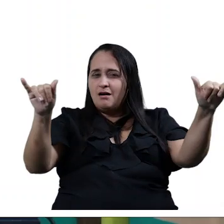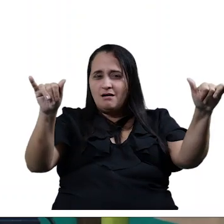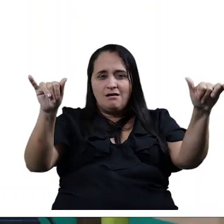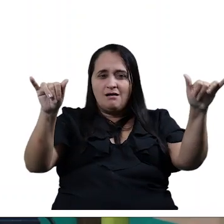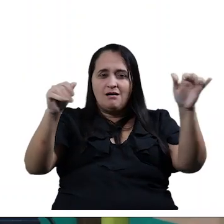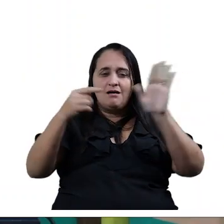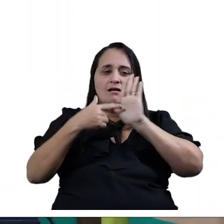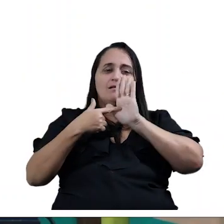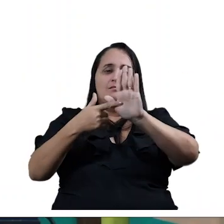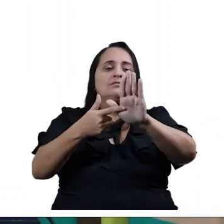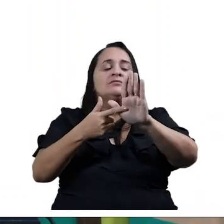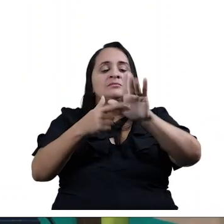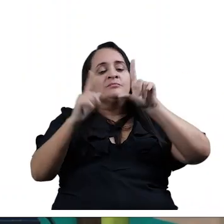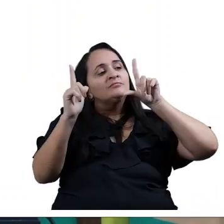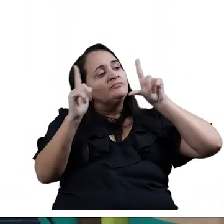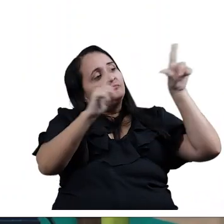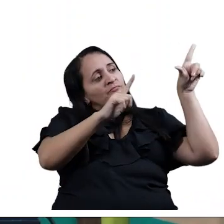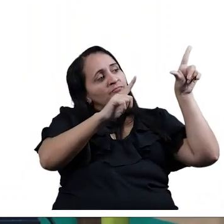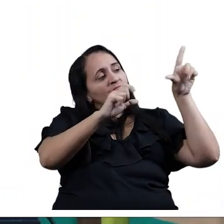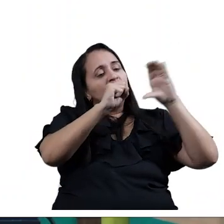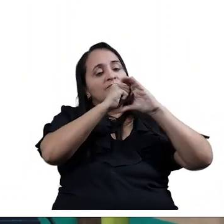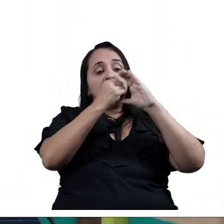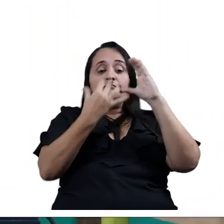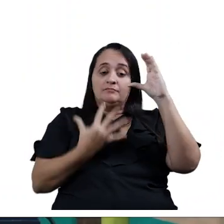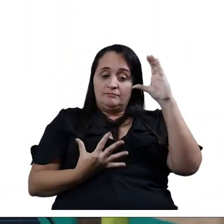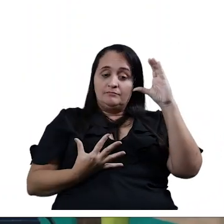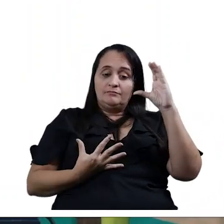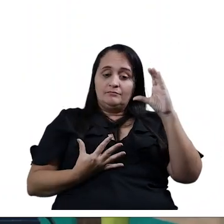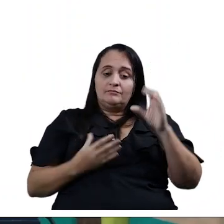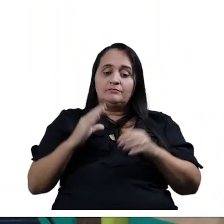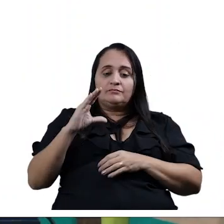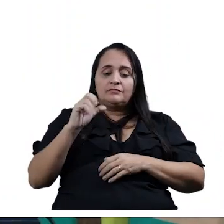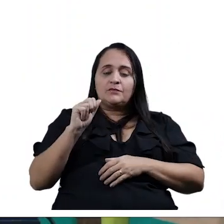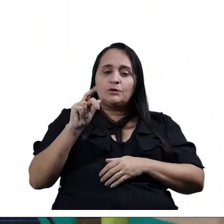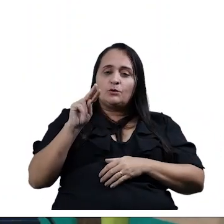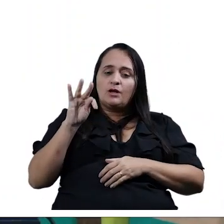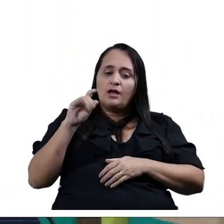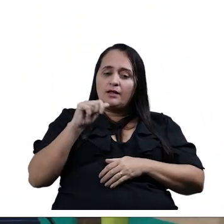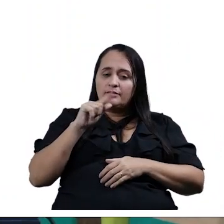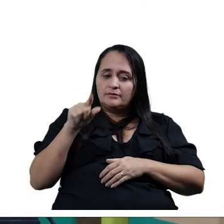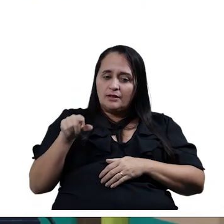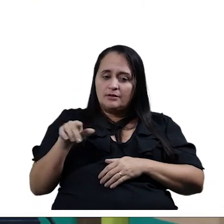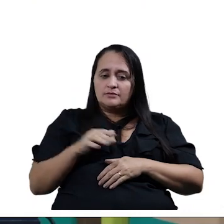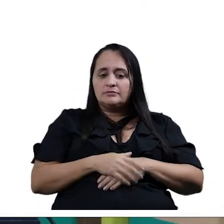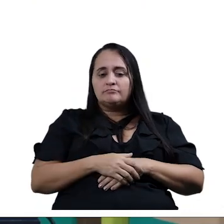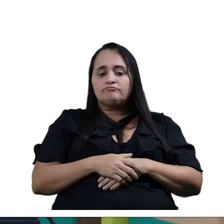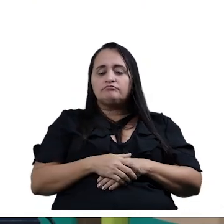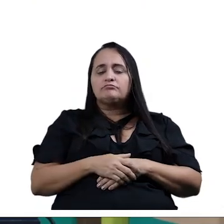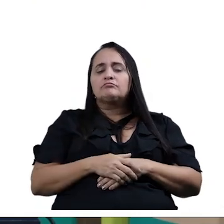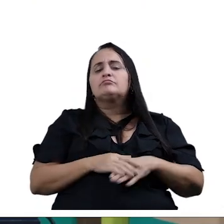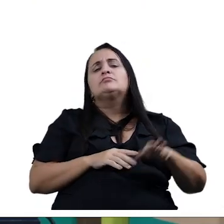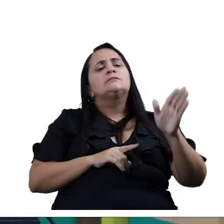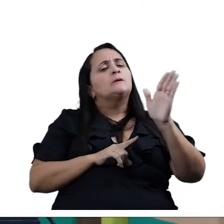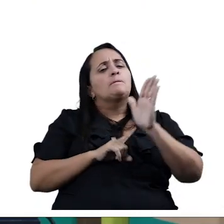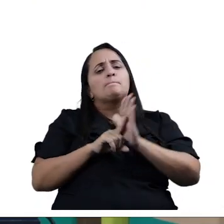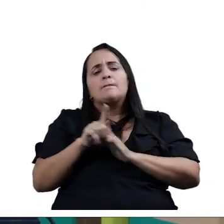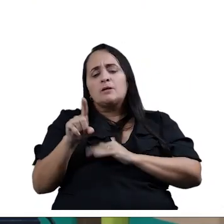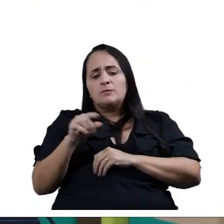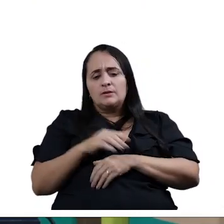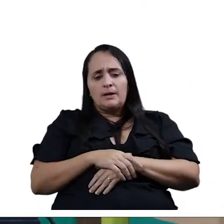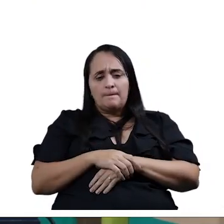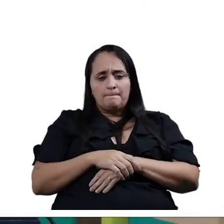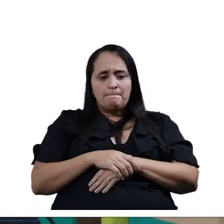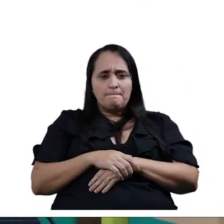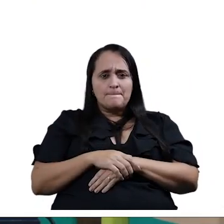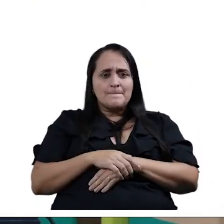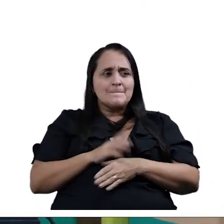divulgar. Então, essas são as características típicas do gênero cartaz. E agora vamos para a pergunta, né?